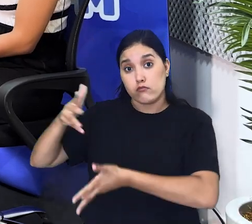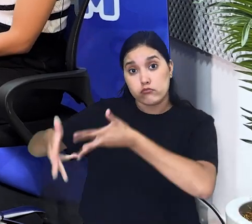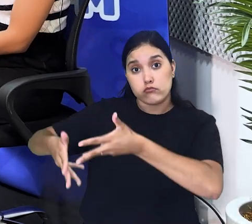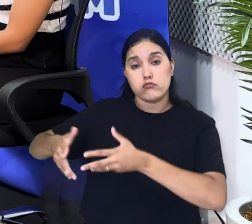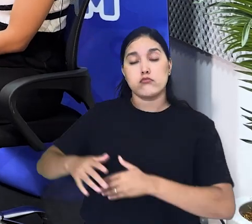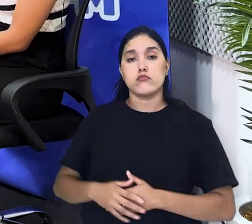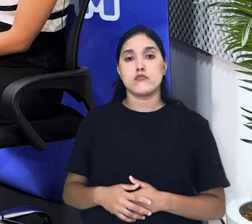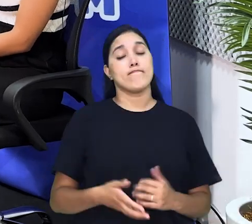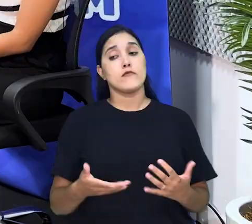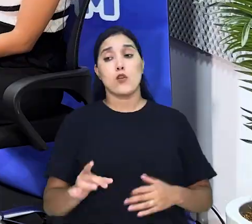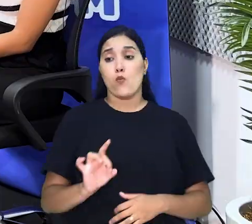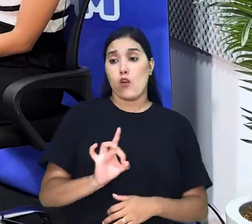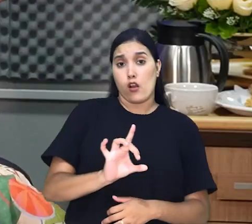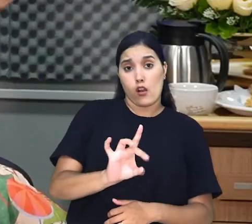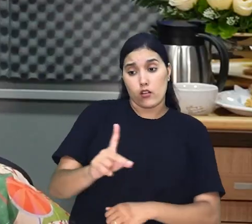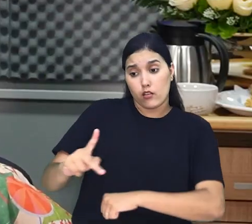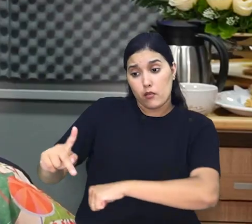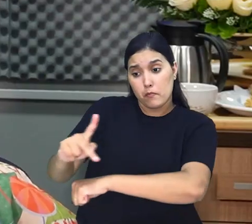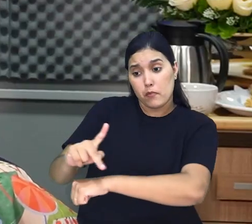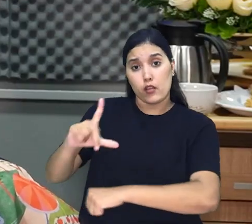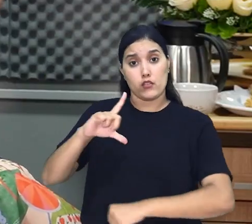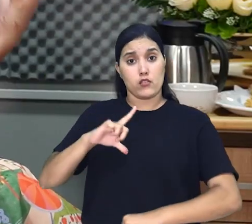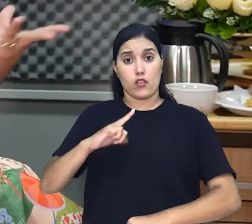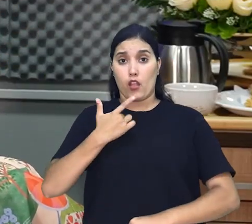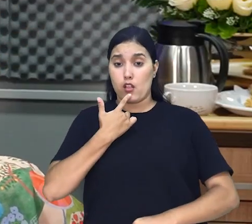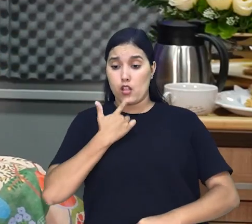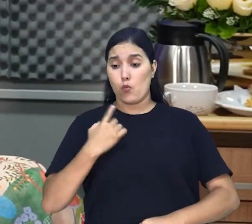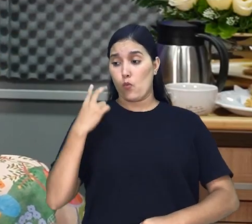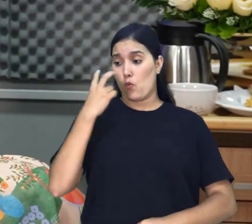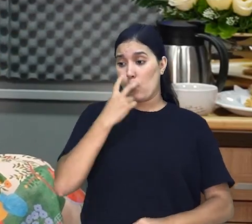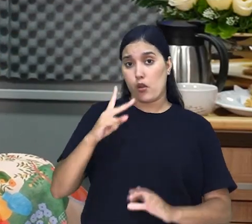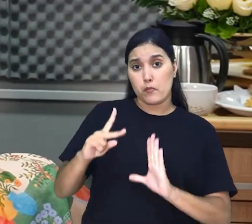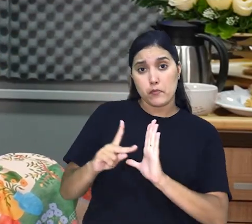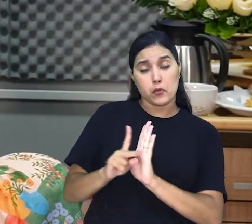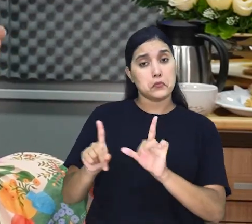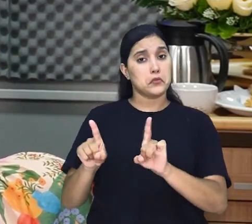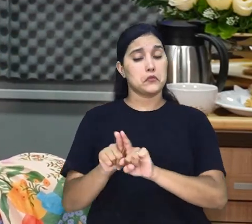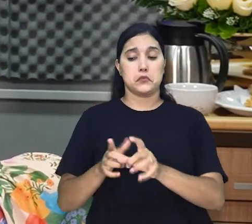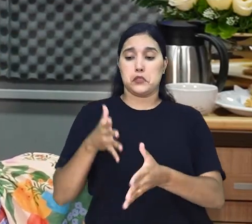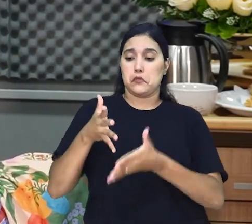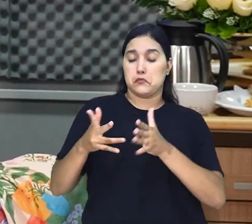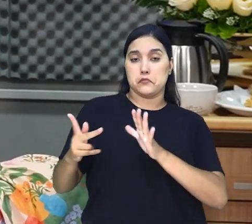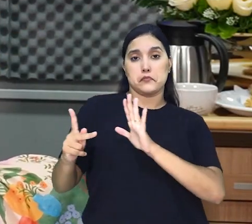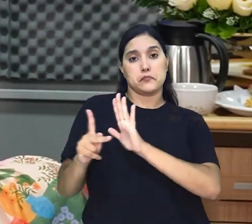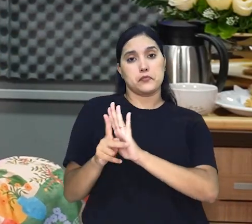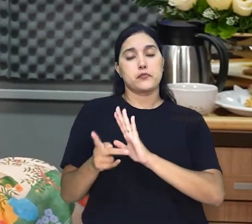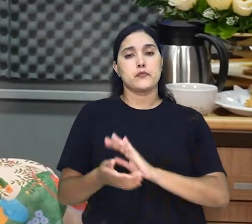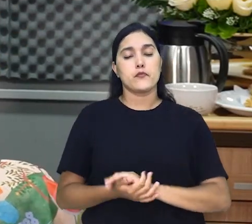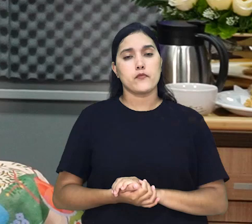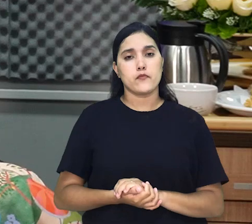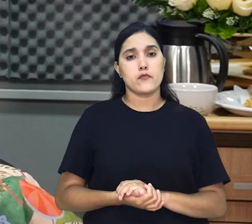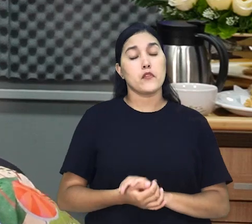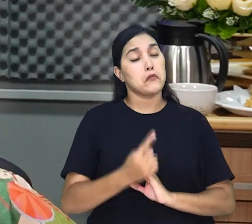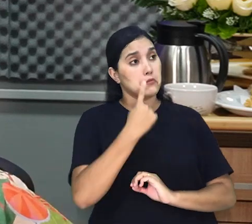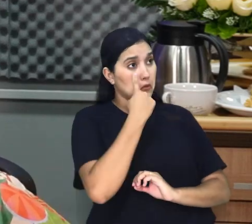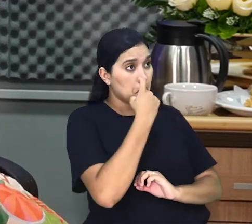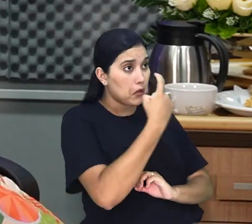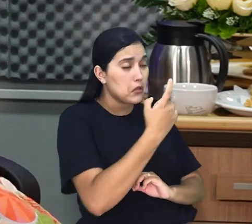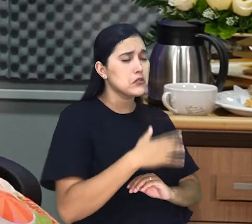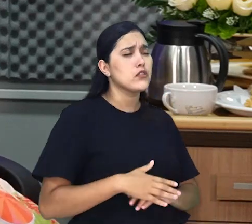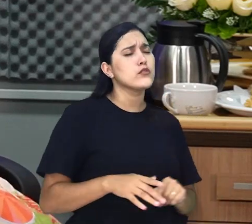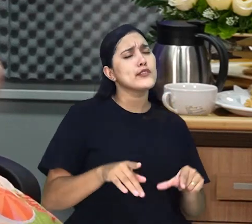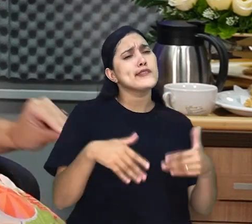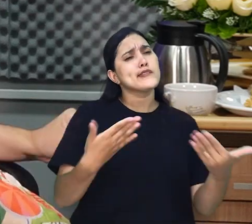comunicação. Mas não significa que a Libras seja universal, né? Cada país com o seu idioma, cada país